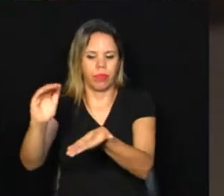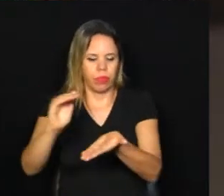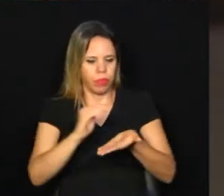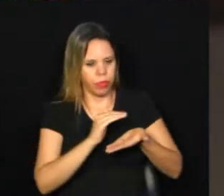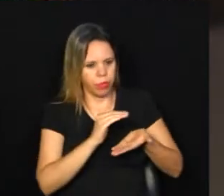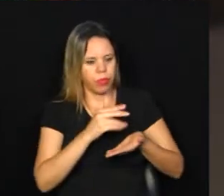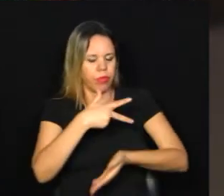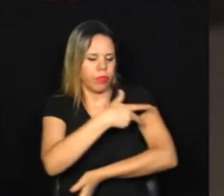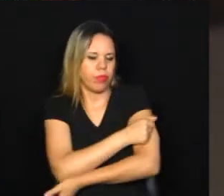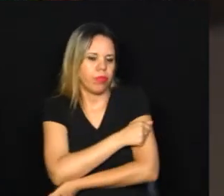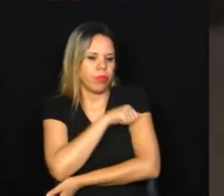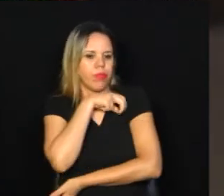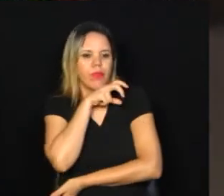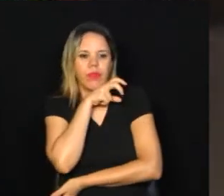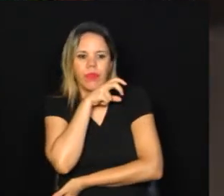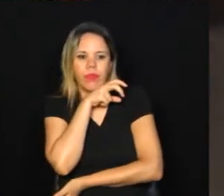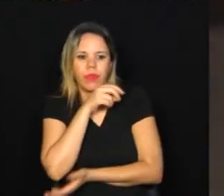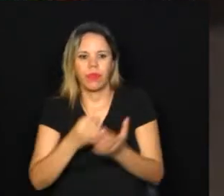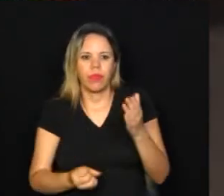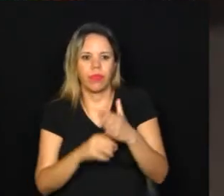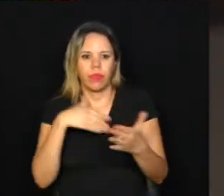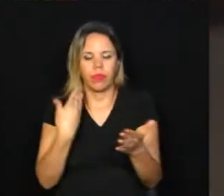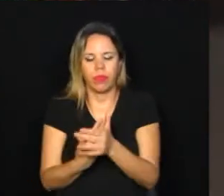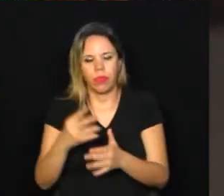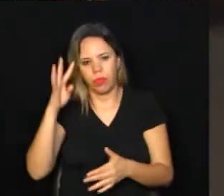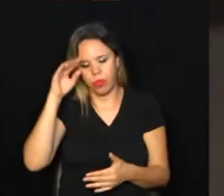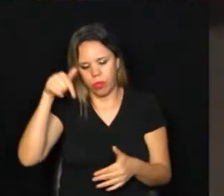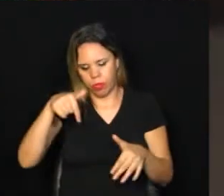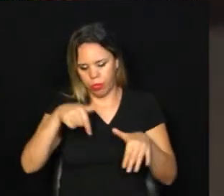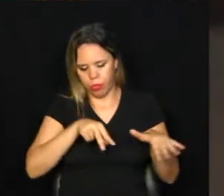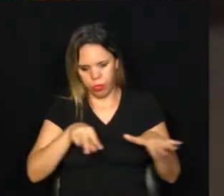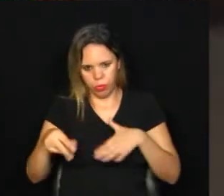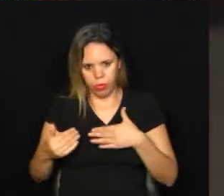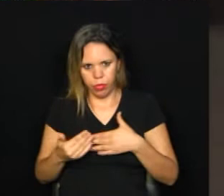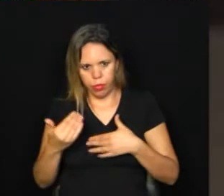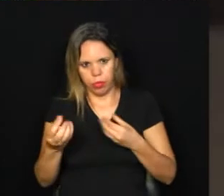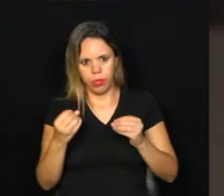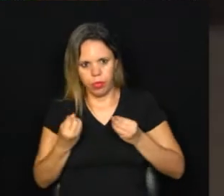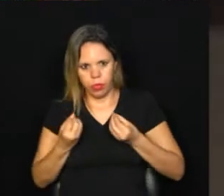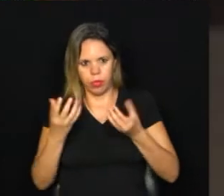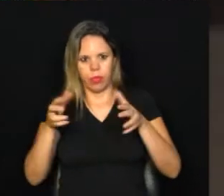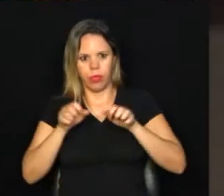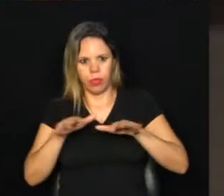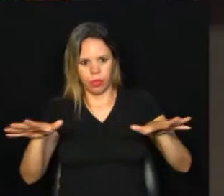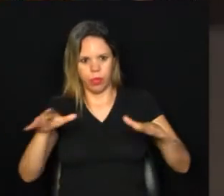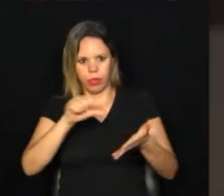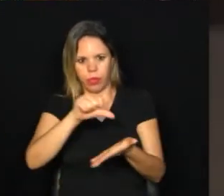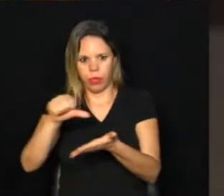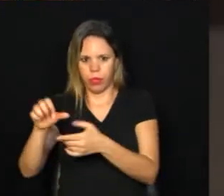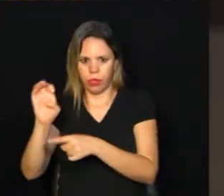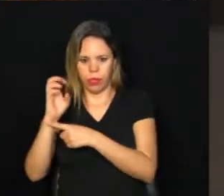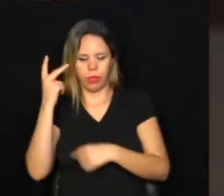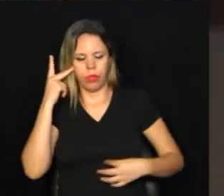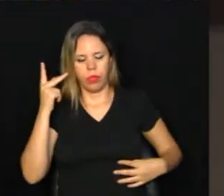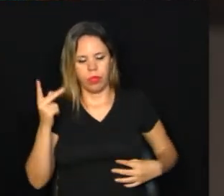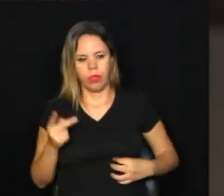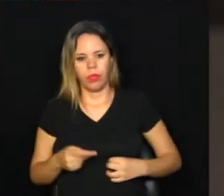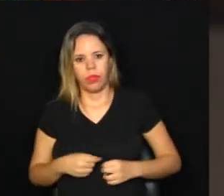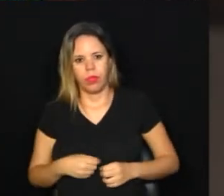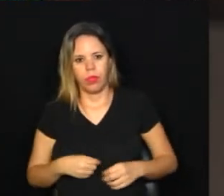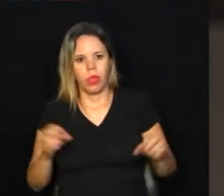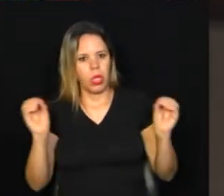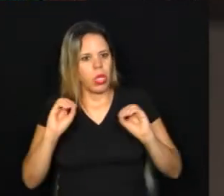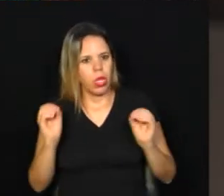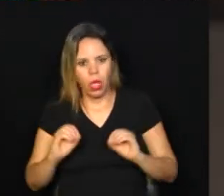vacina do Butantan vai ocorrer até quarta-feira desta semana para todas as regiões do estado de São Paulo.